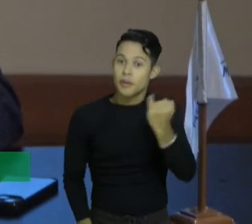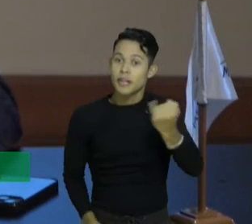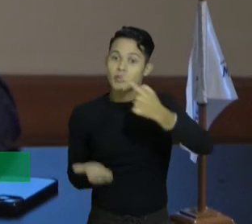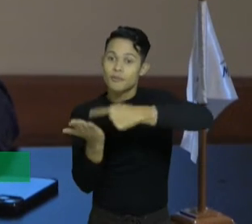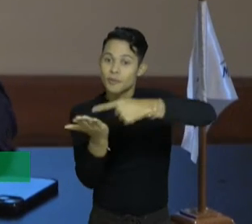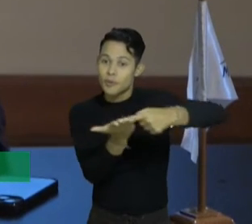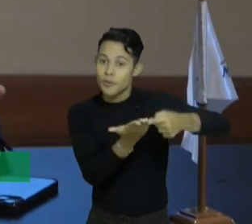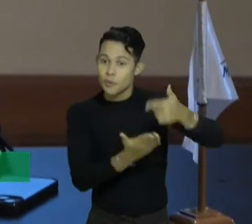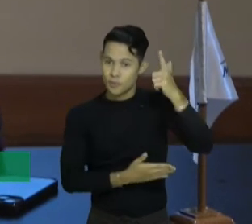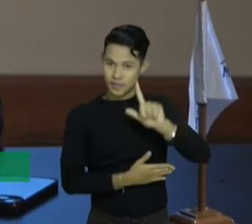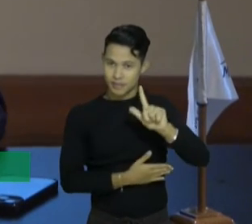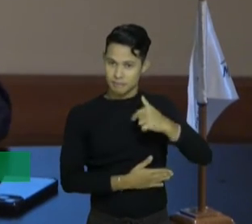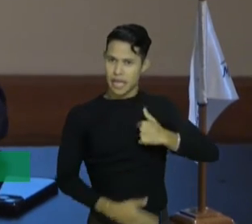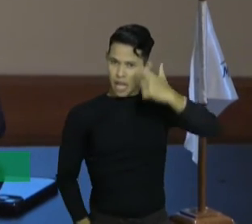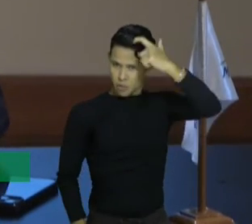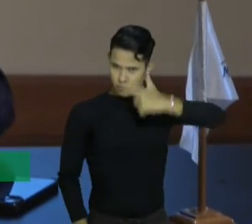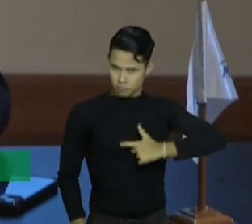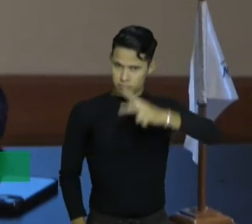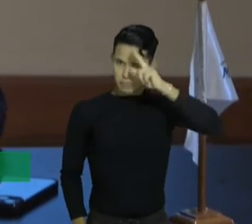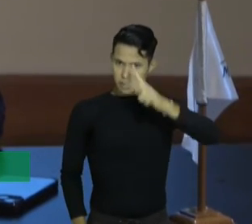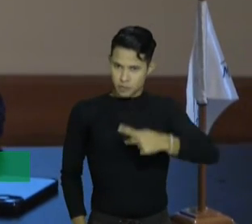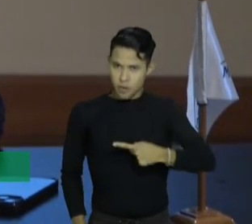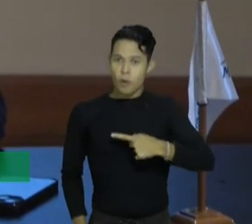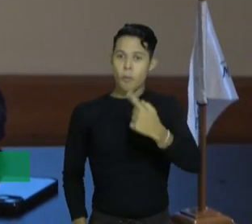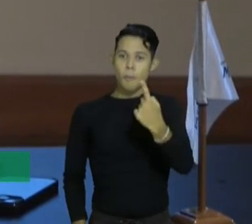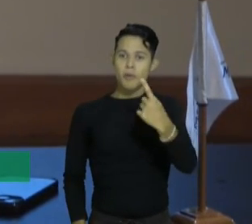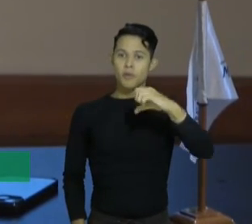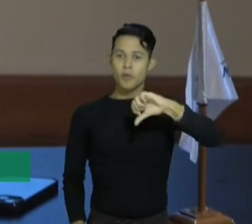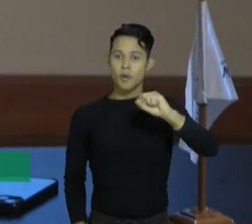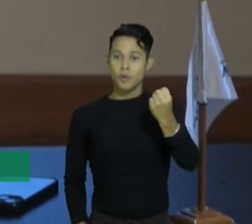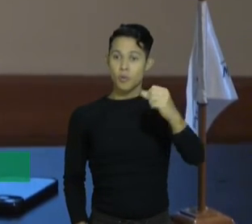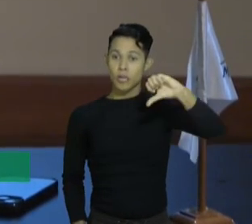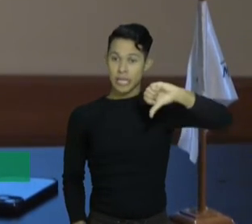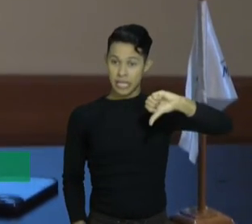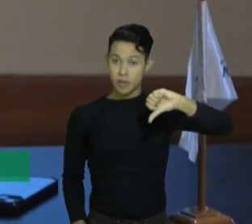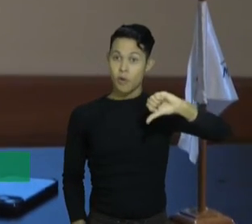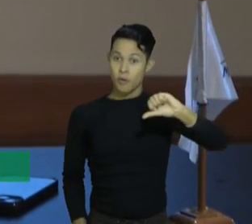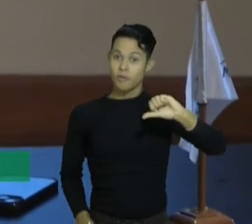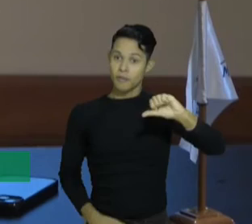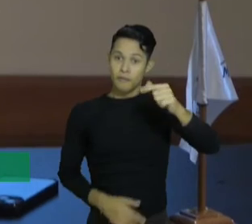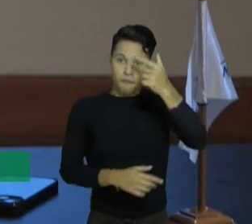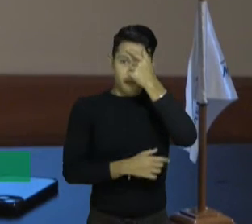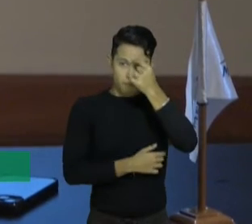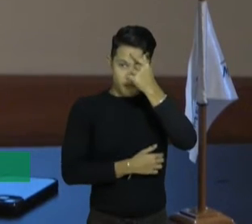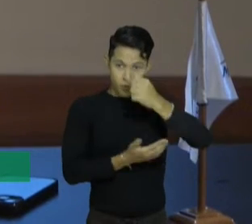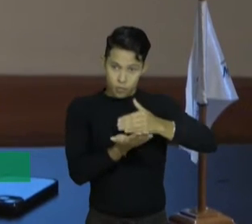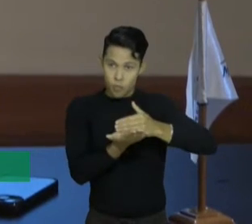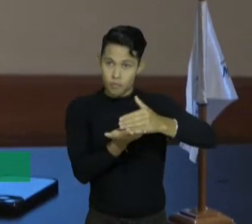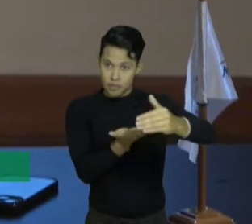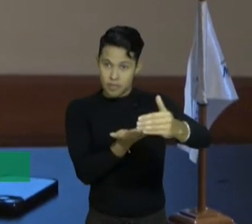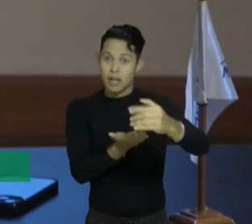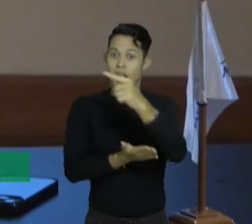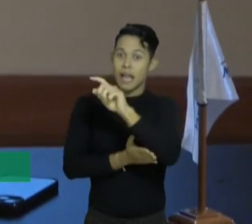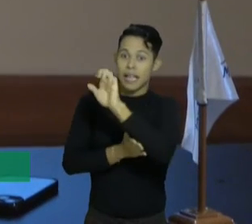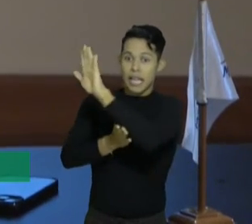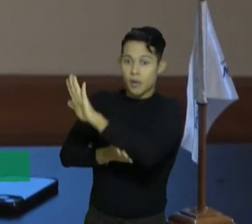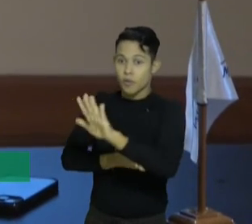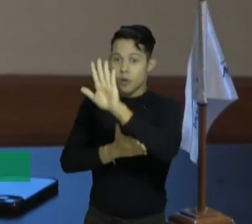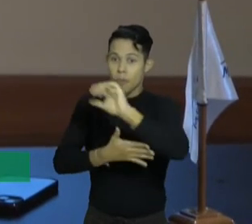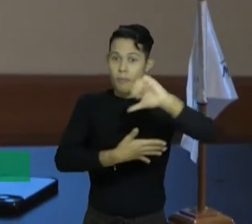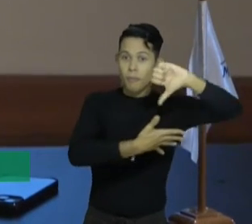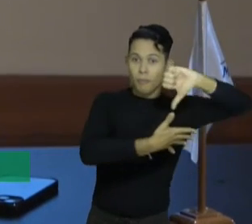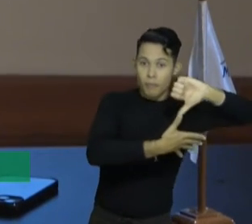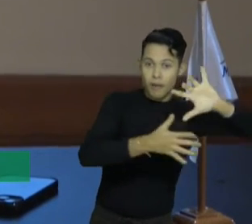em 1999 meu primeiro ano de faculdade quando se iniciaram as negociações Mercosul União Europeia elas